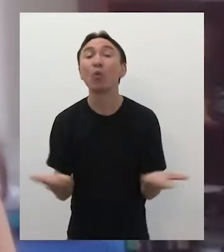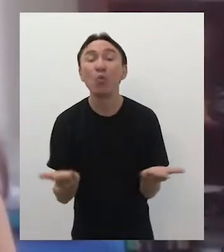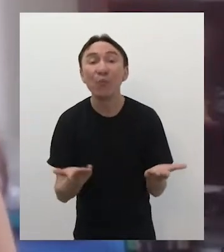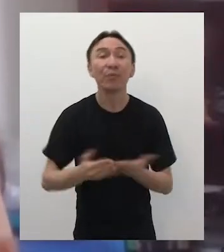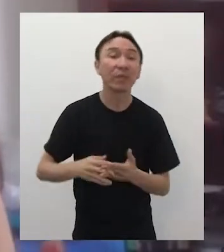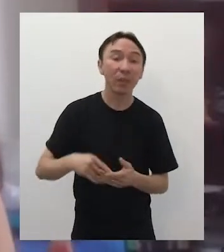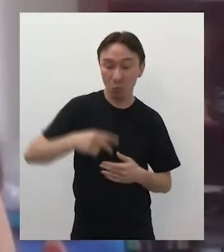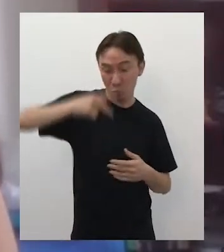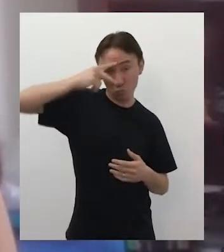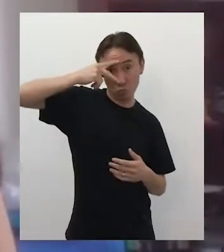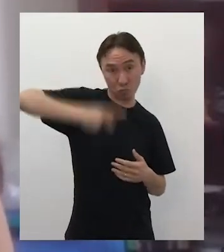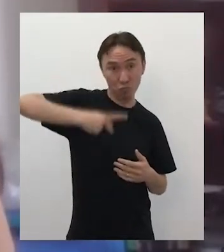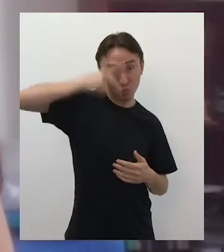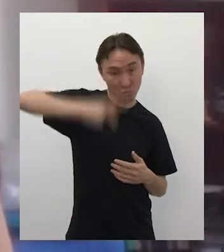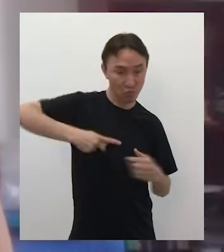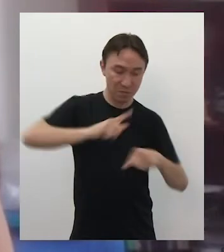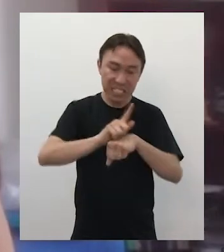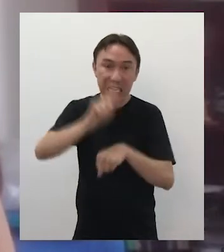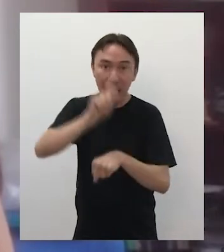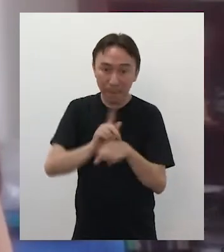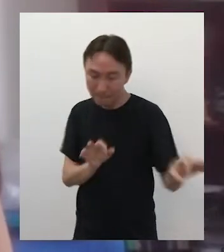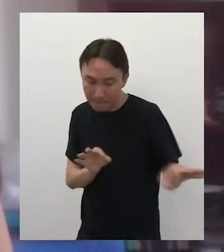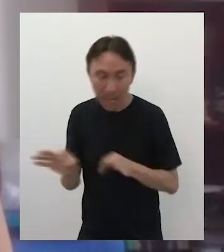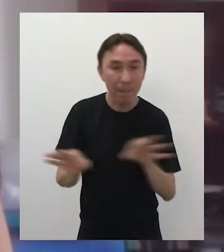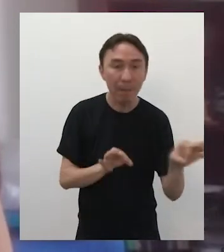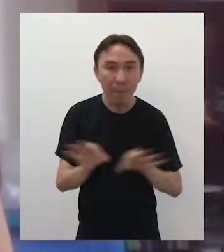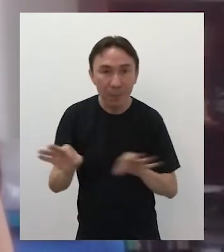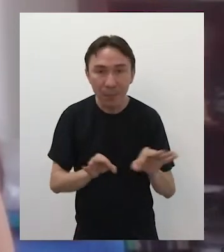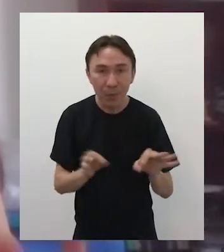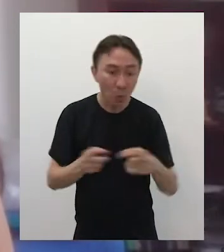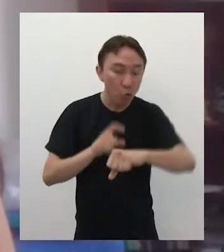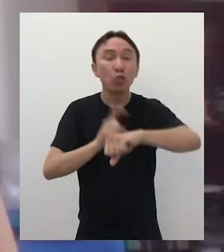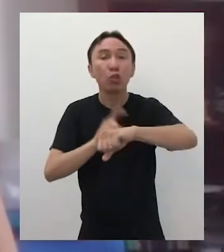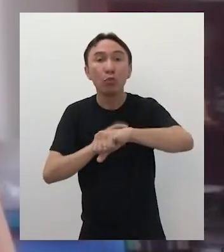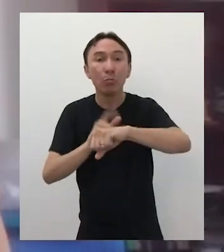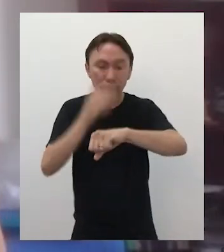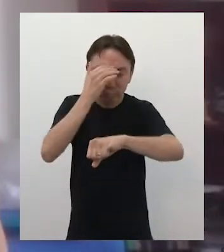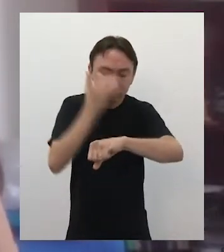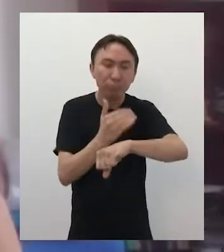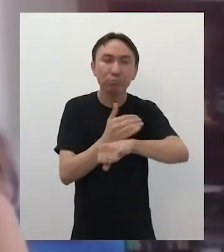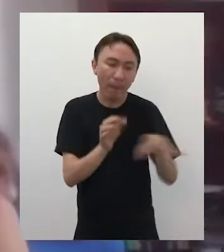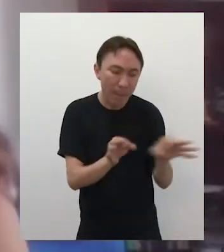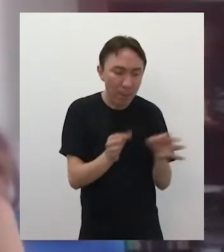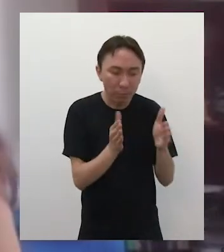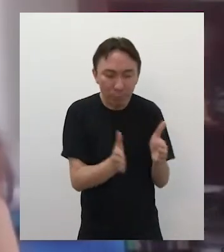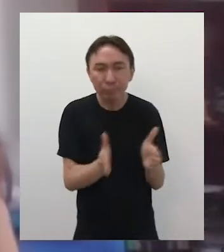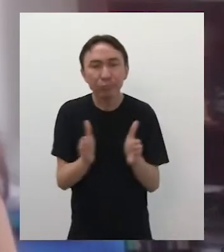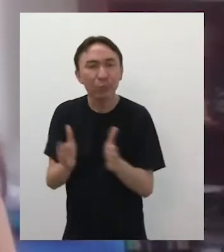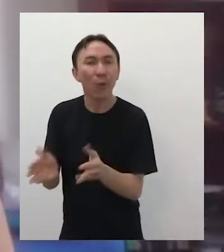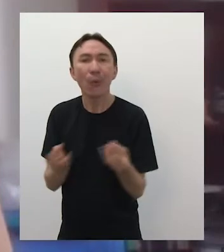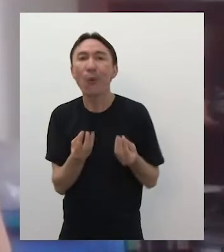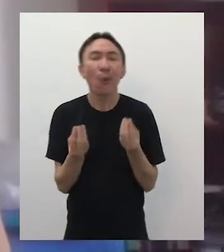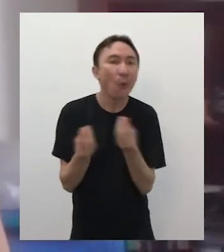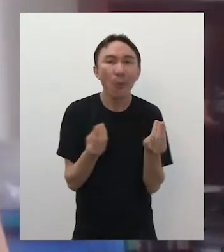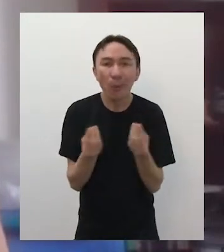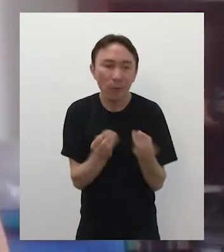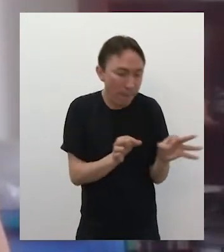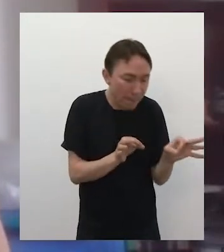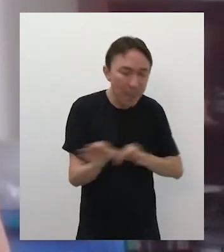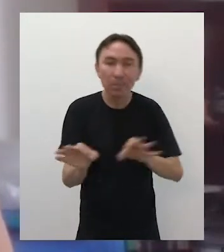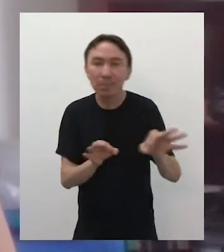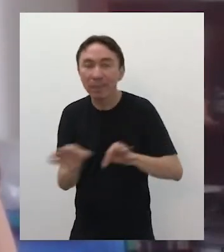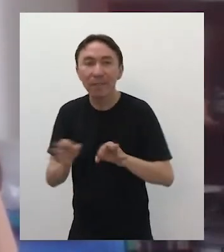e a autogestão agora para a gente tentar lidar com essa rotina, né? A autogestão, ela então é